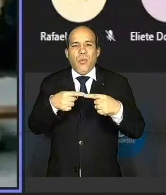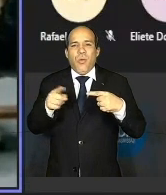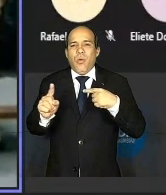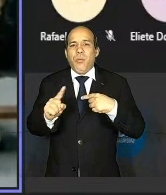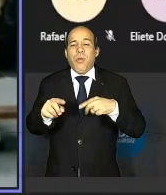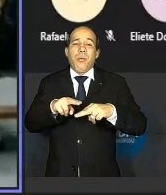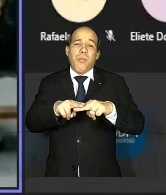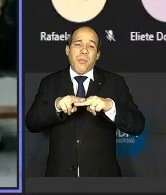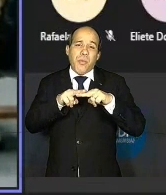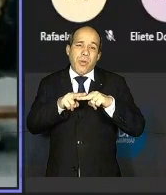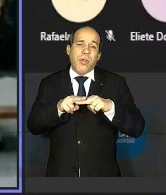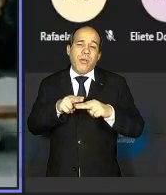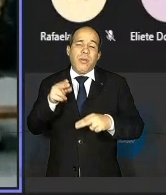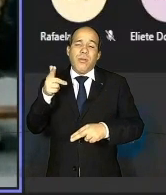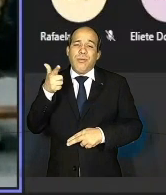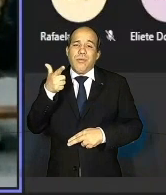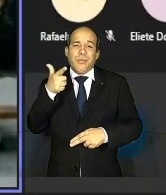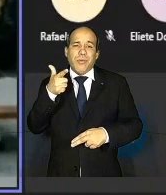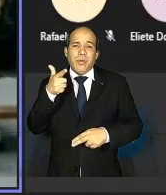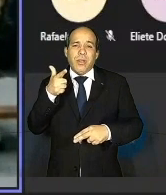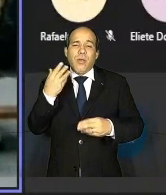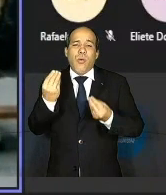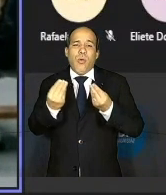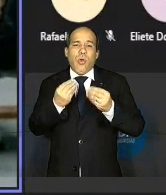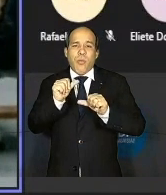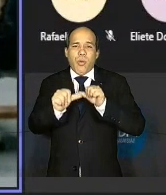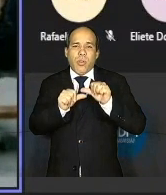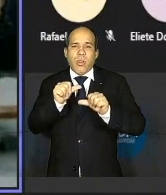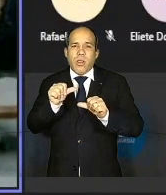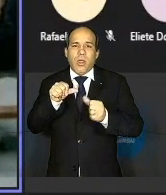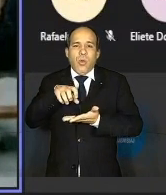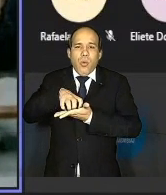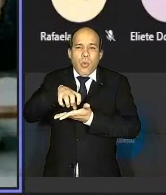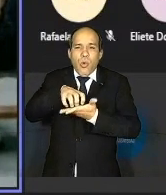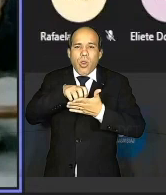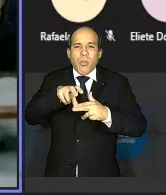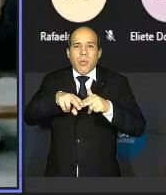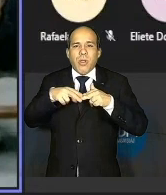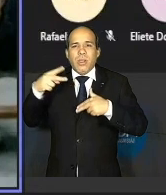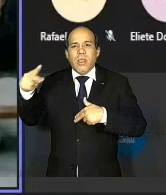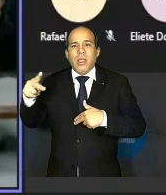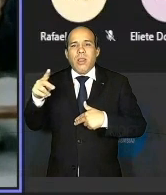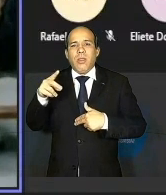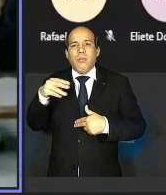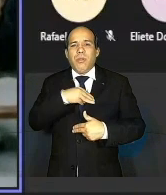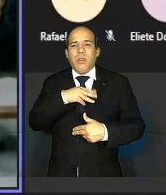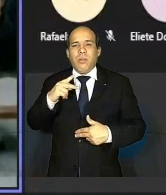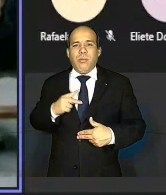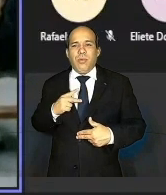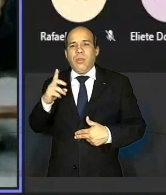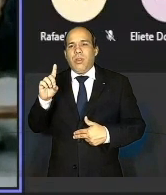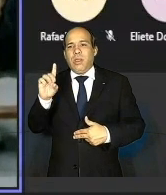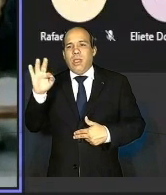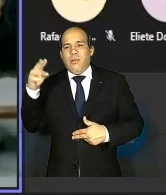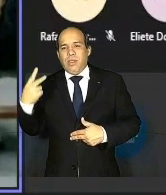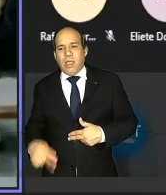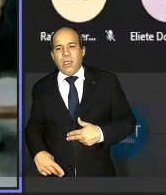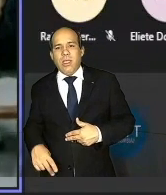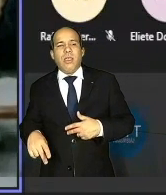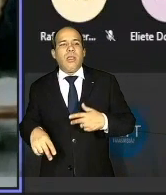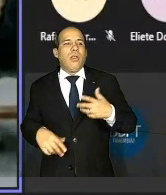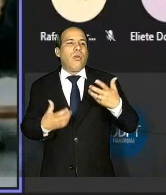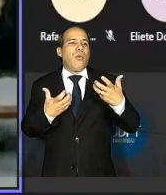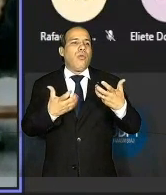é ilegítimo, seja porque não seria possível simplesmente alterar o polo para constar o Ministério Público do DF em